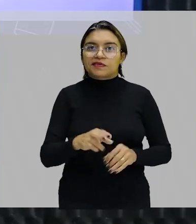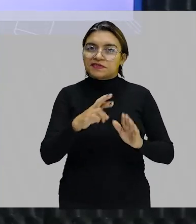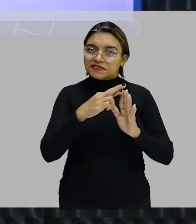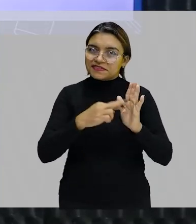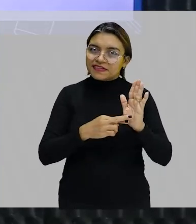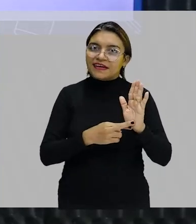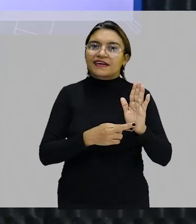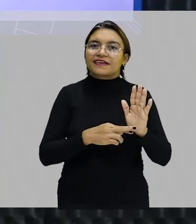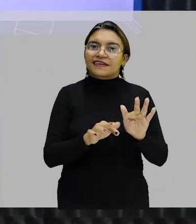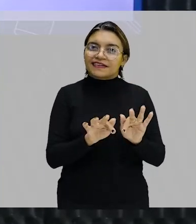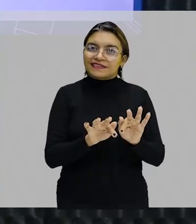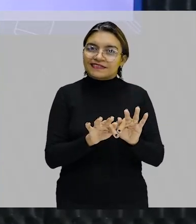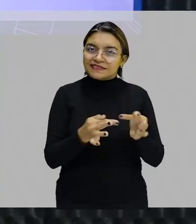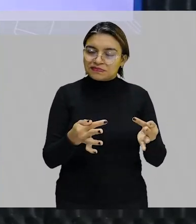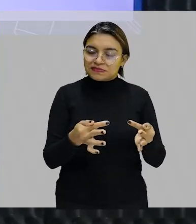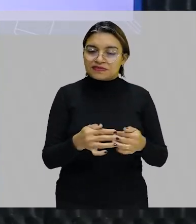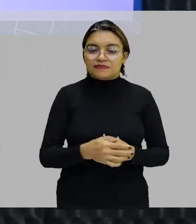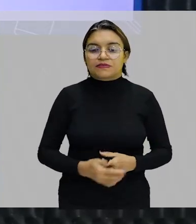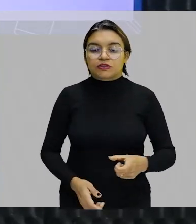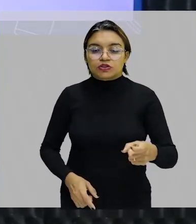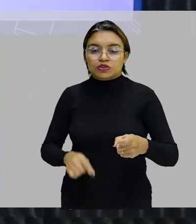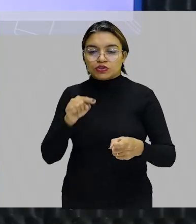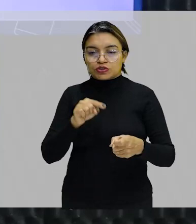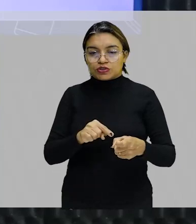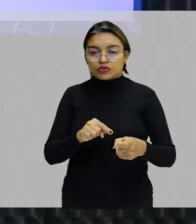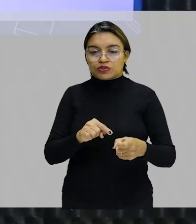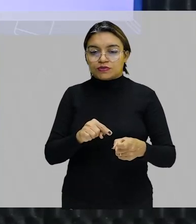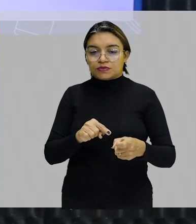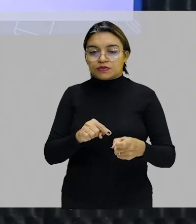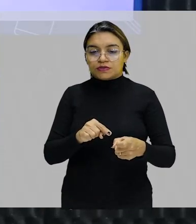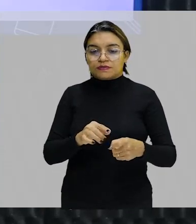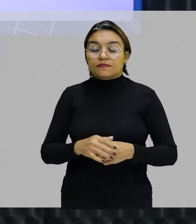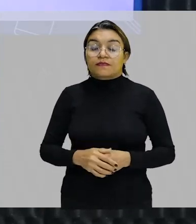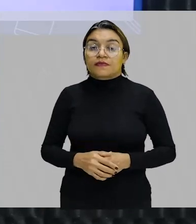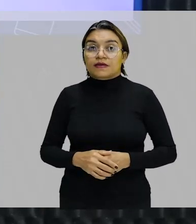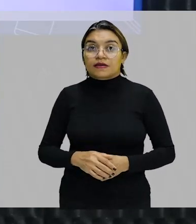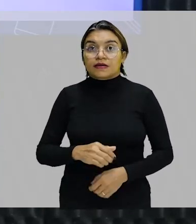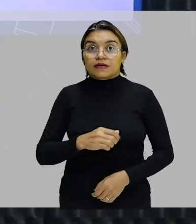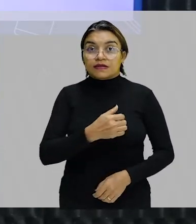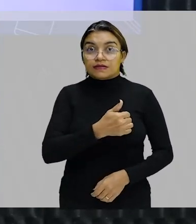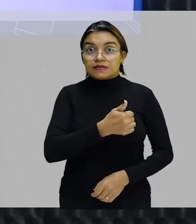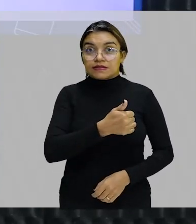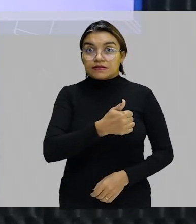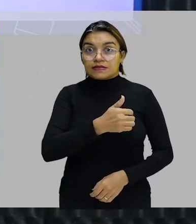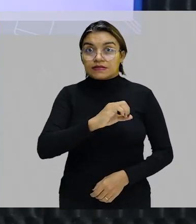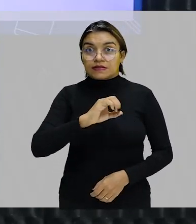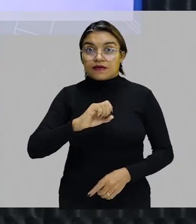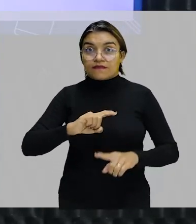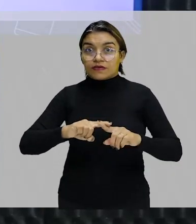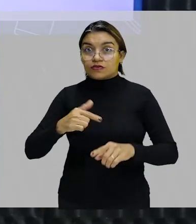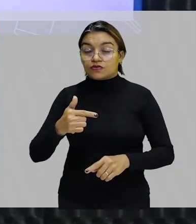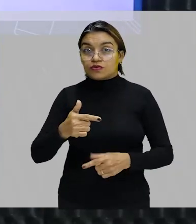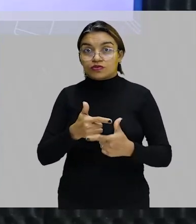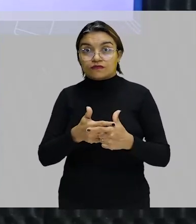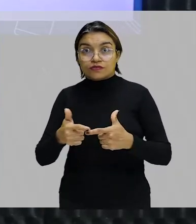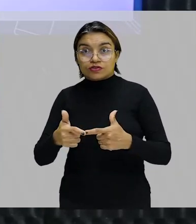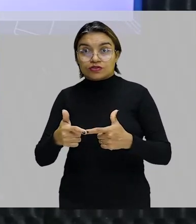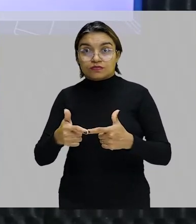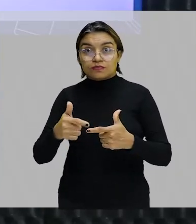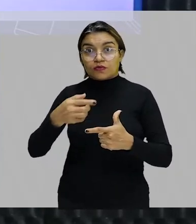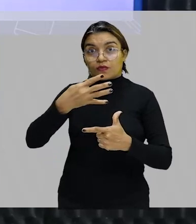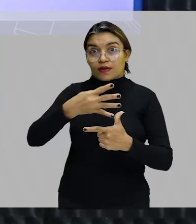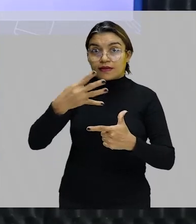simples, turminha. Então, quem vai ser o X? 100 vezes 2 dividido por 44. O que nós vamos